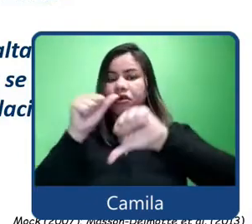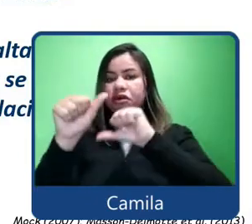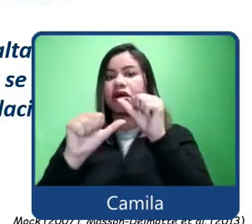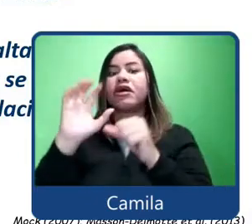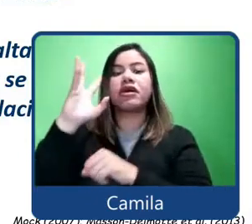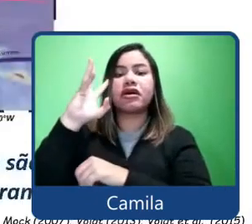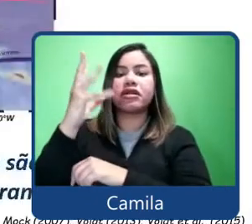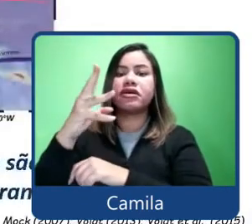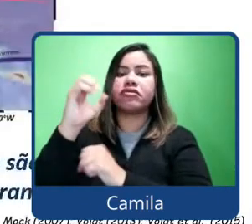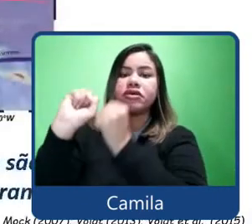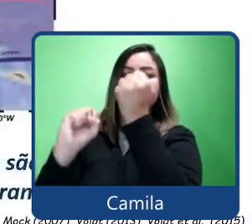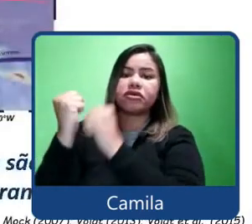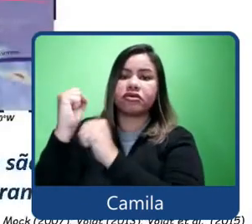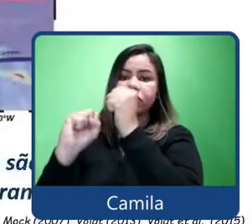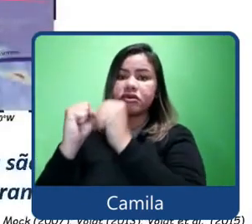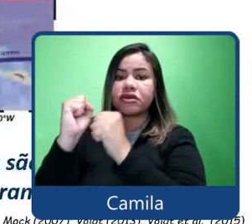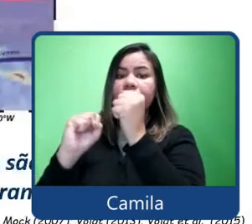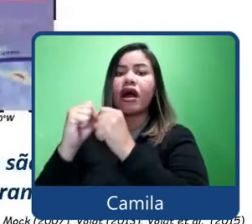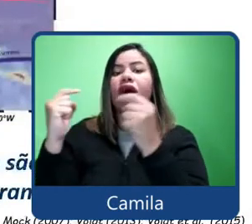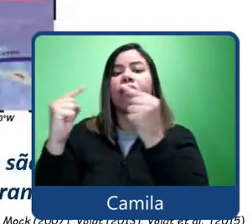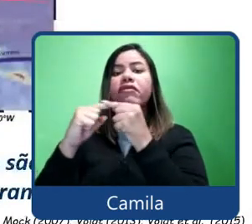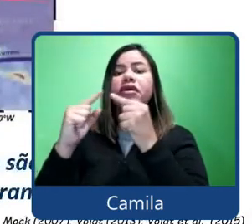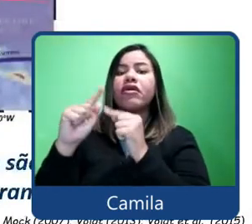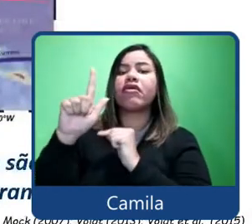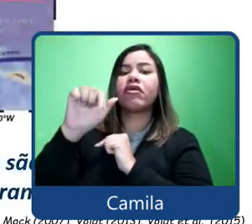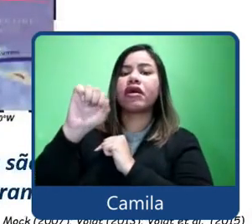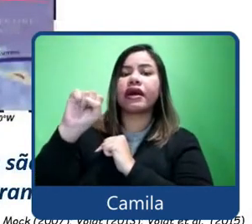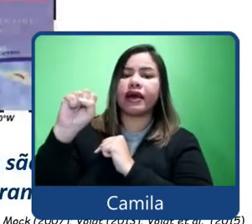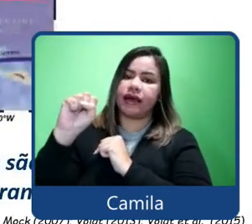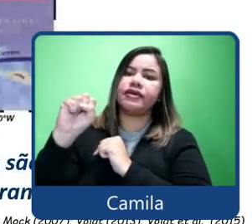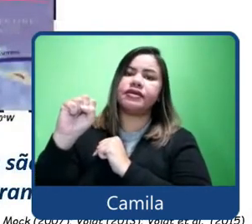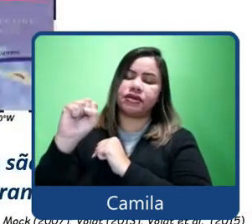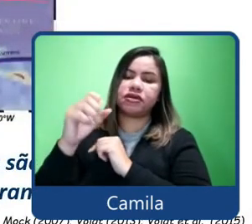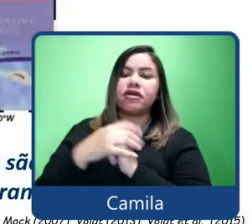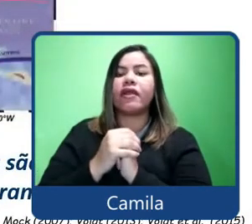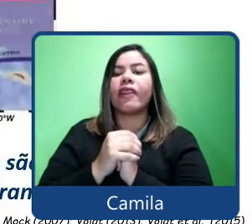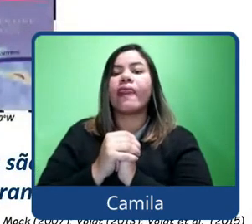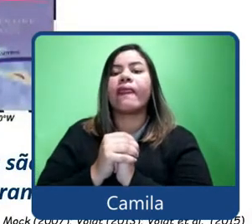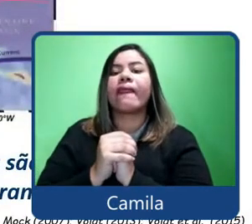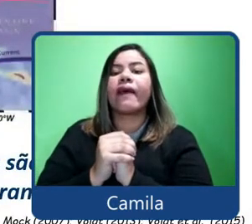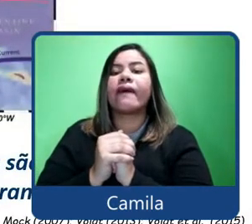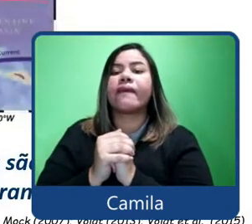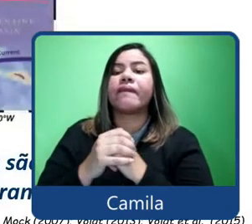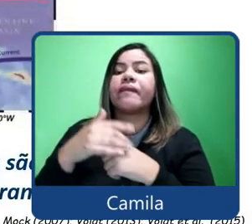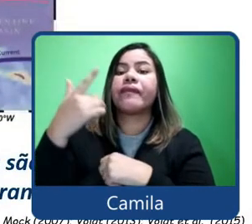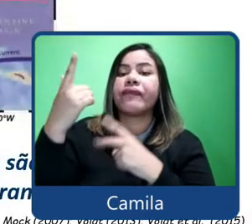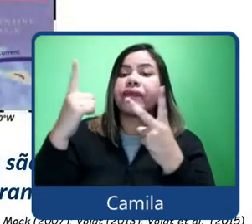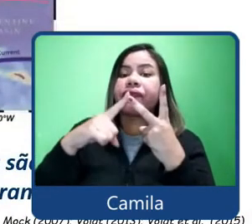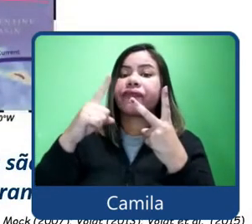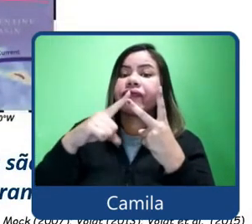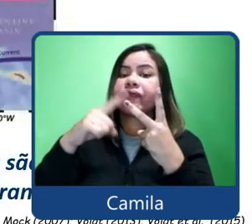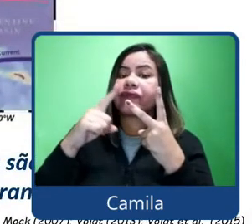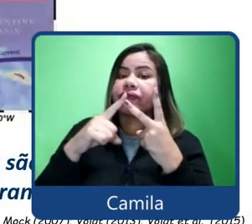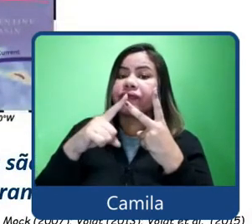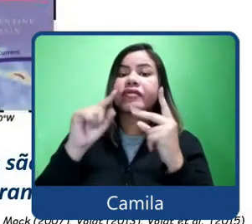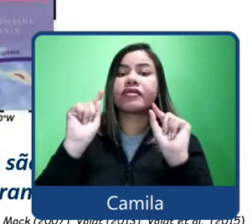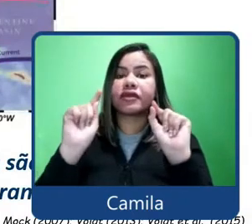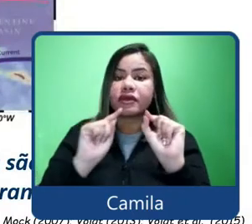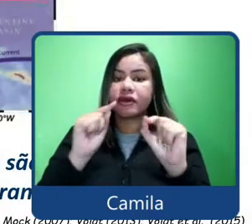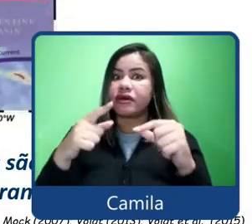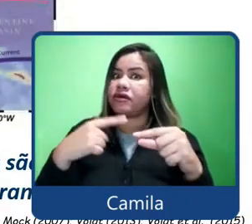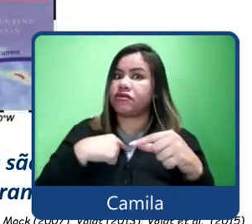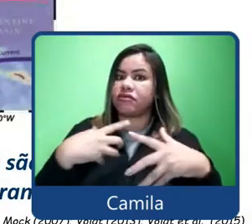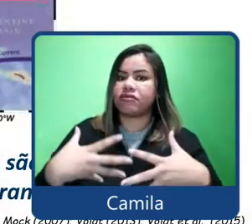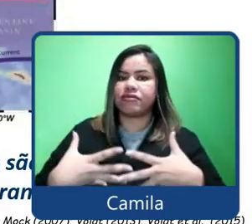efeito estufa pelo homem. Em segundo lugar, eu me sinto extremamente motivado para estudar os climas do